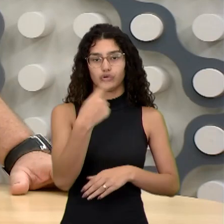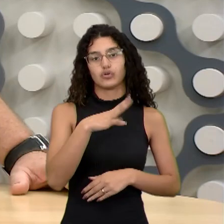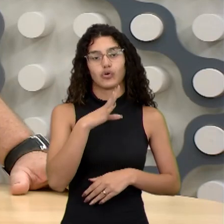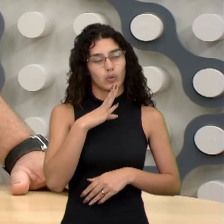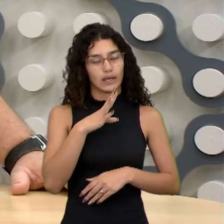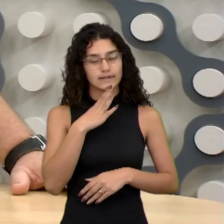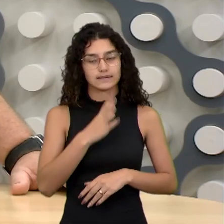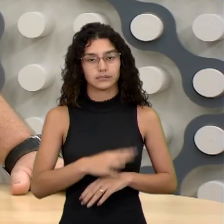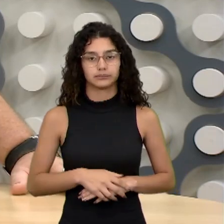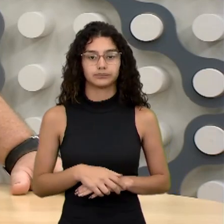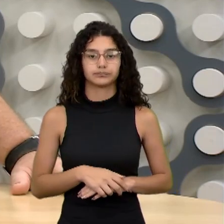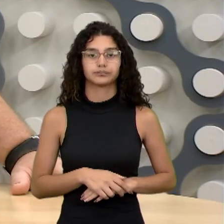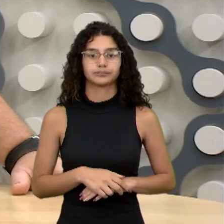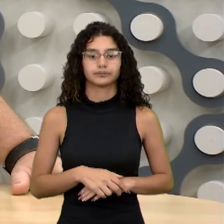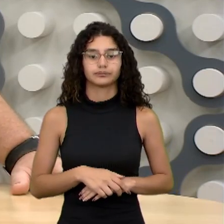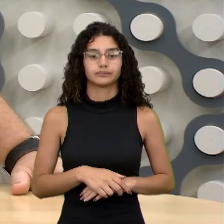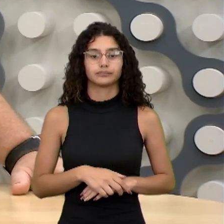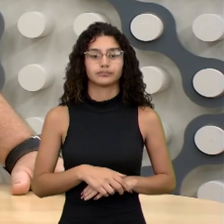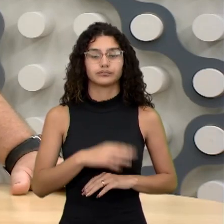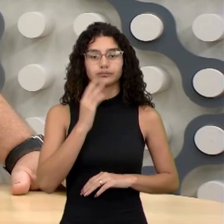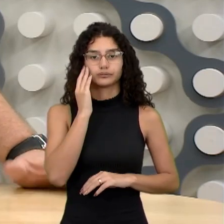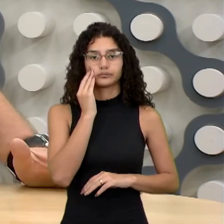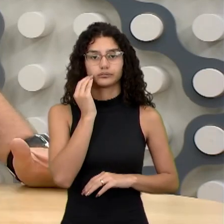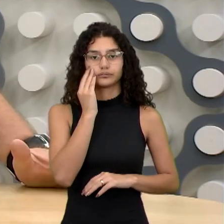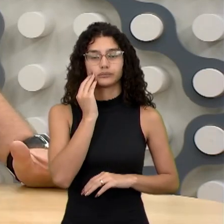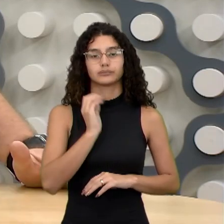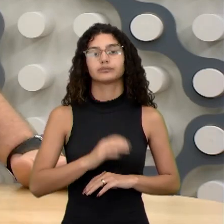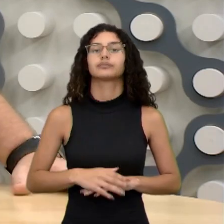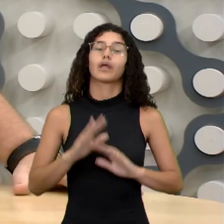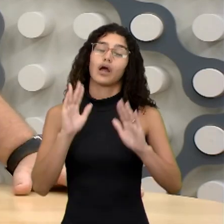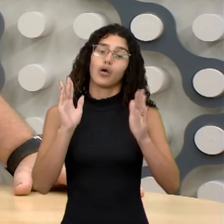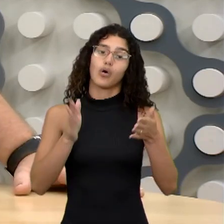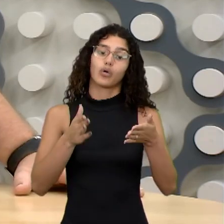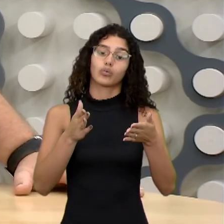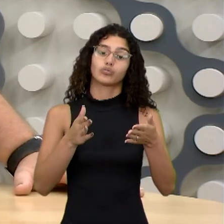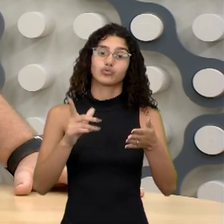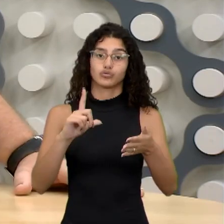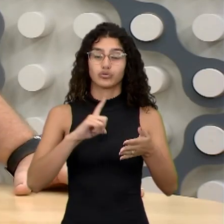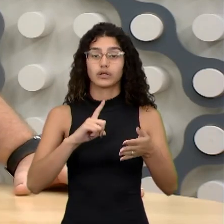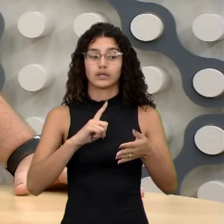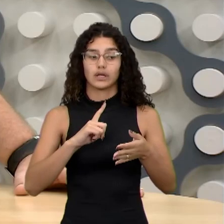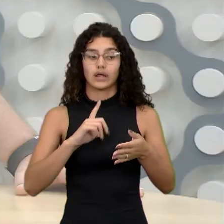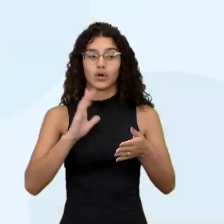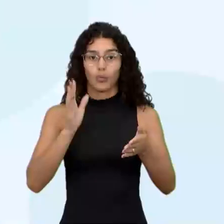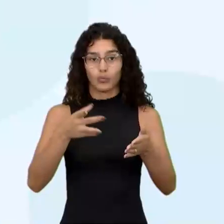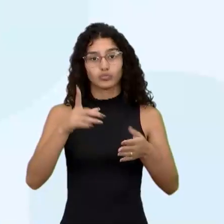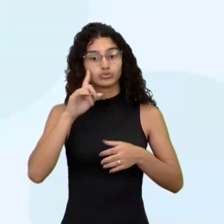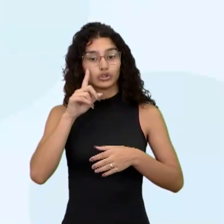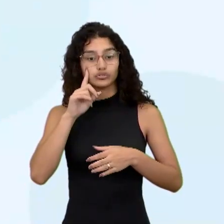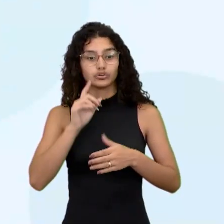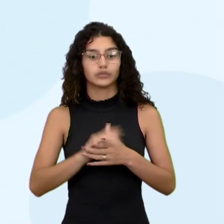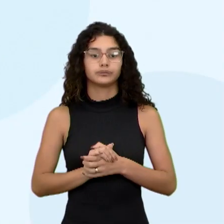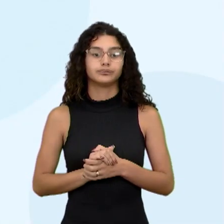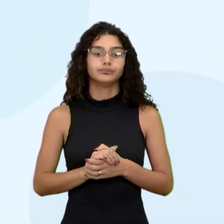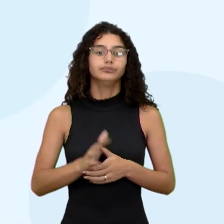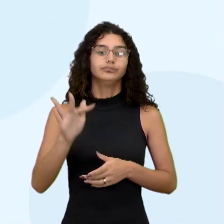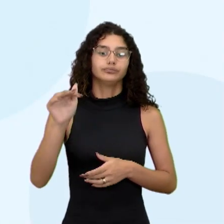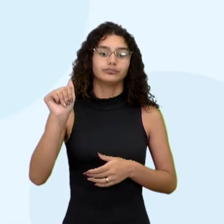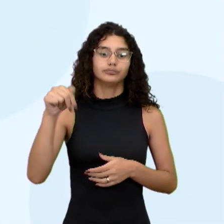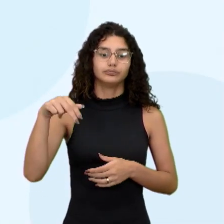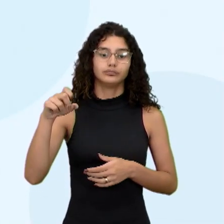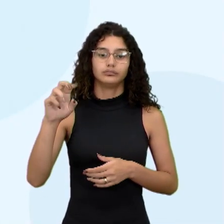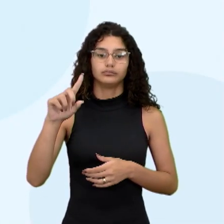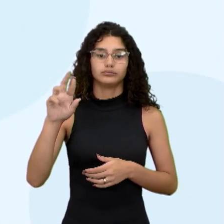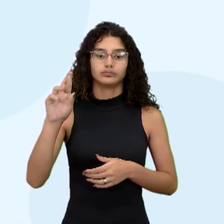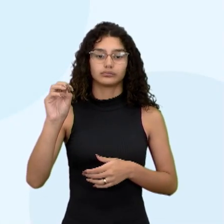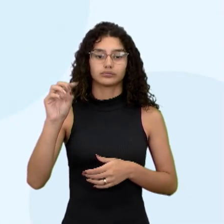tá certo? E aí nós vamos para o éon, né, que é o atual, o éon Fanerozoico, né, que é o éon que nós